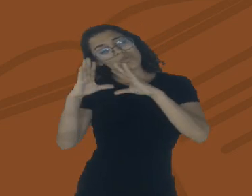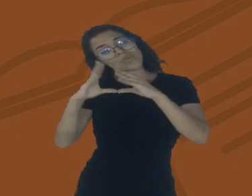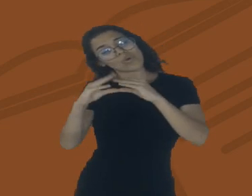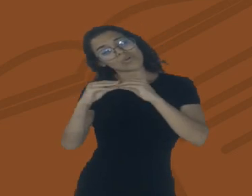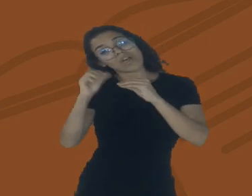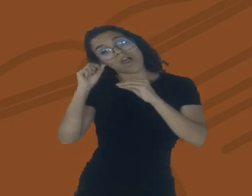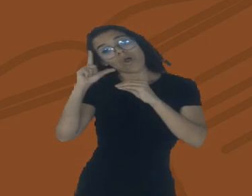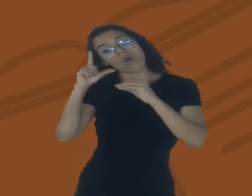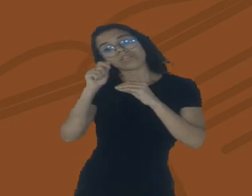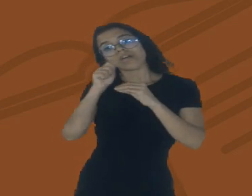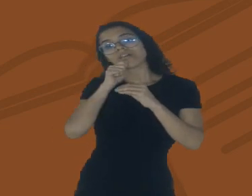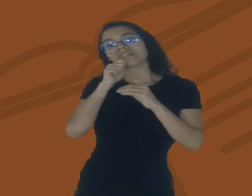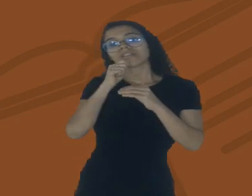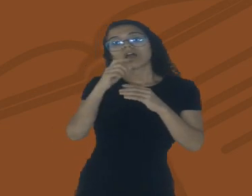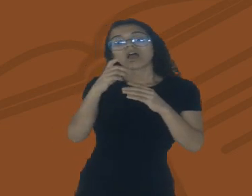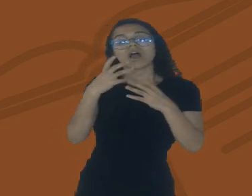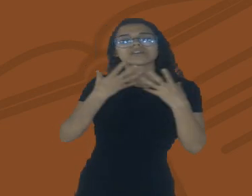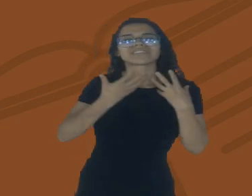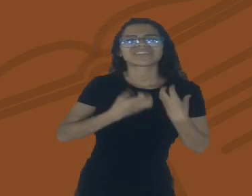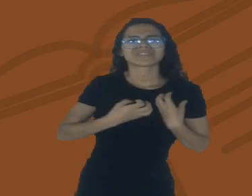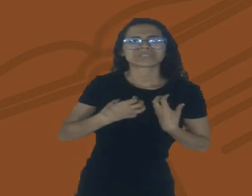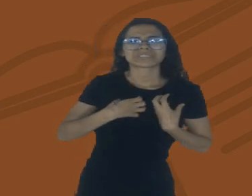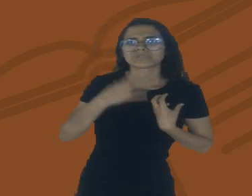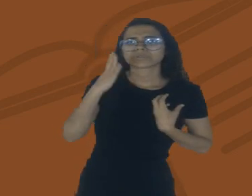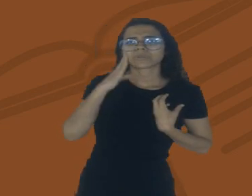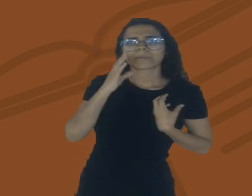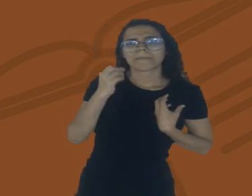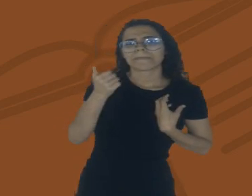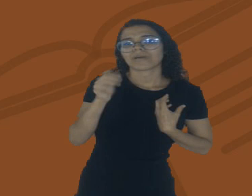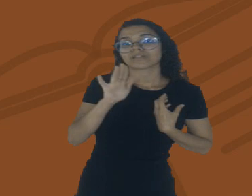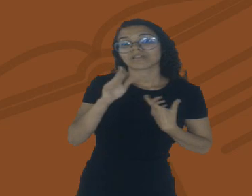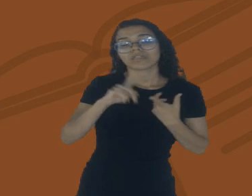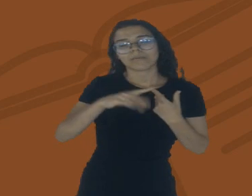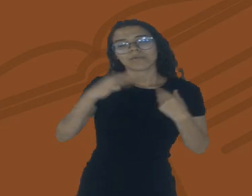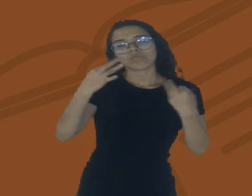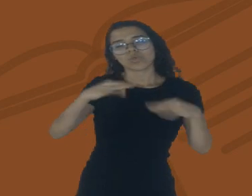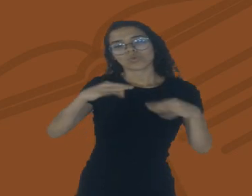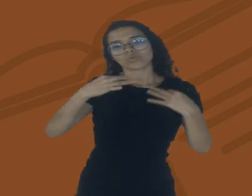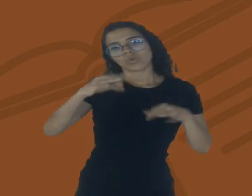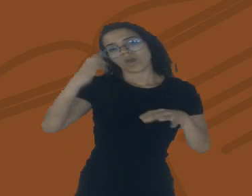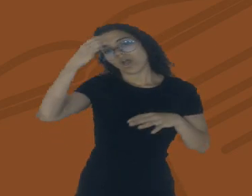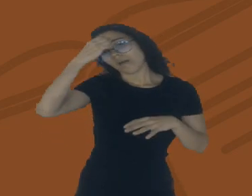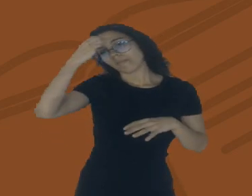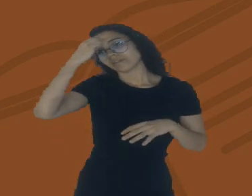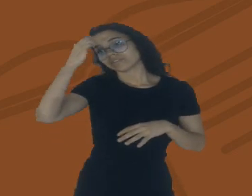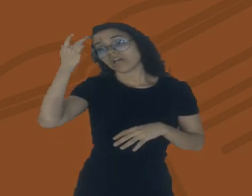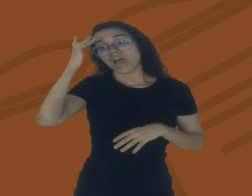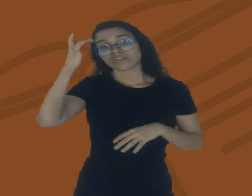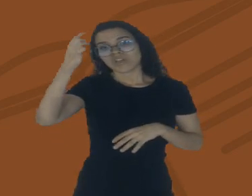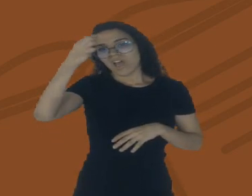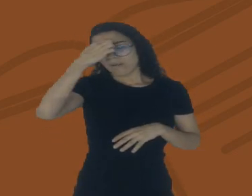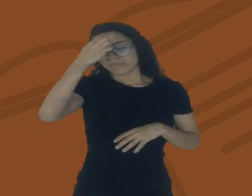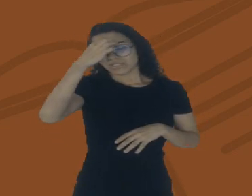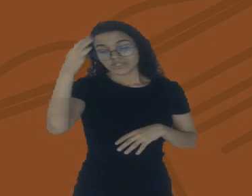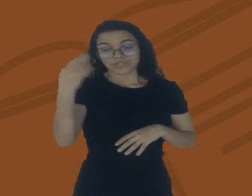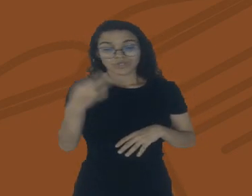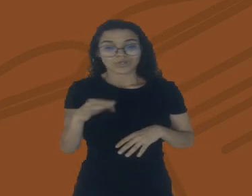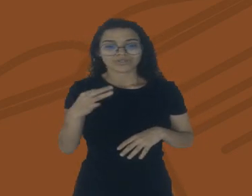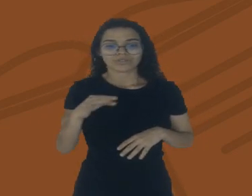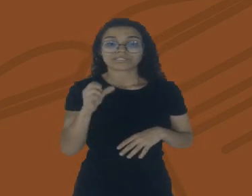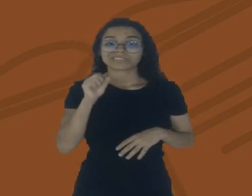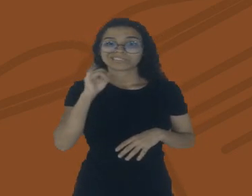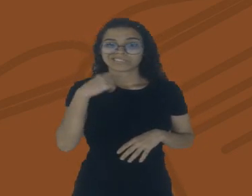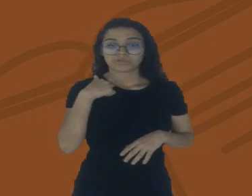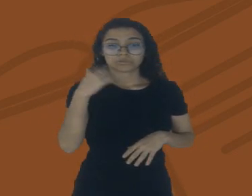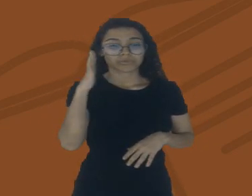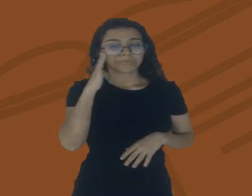ter dormido o suficiente, e dor de cabeça, né? A dor de cabeça eu acho que é constante em qualquer pessoa. Não dormir direito, já estou com uma dor